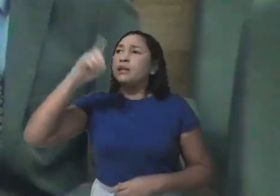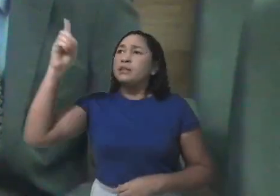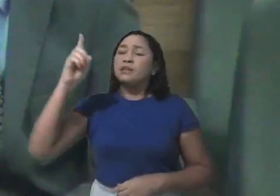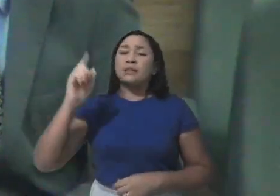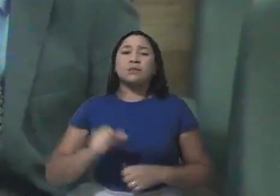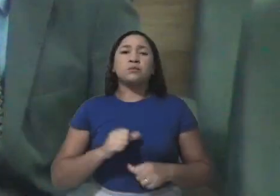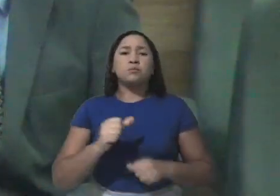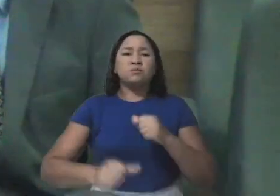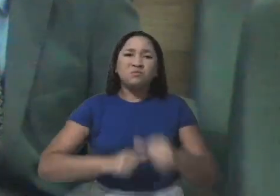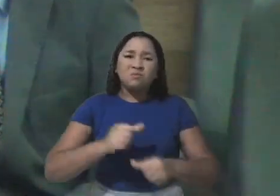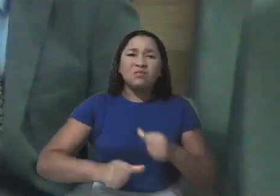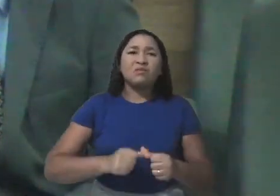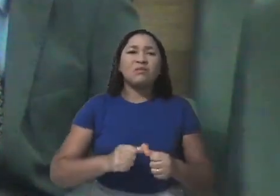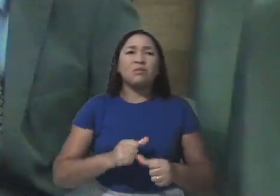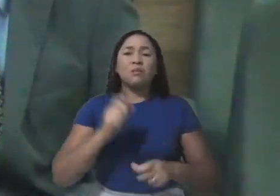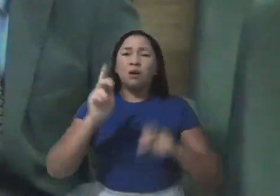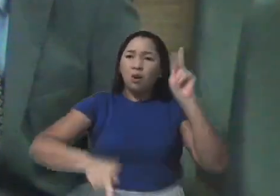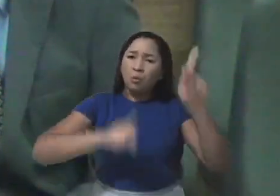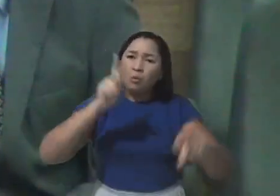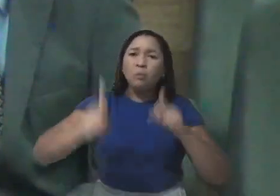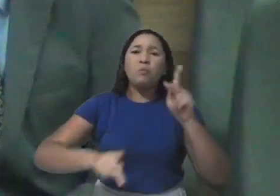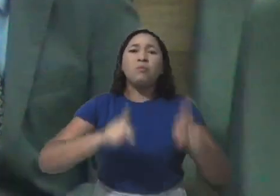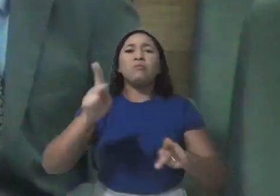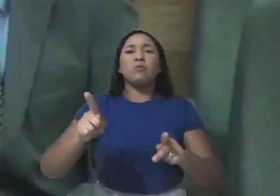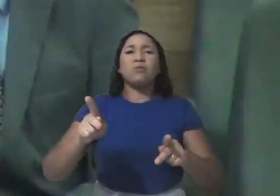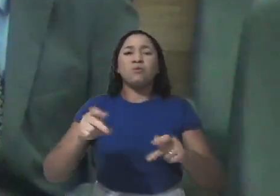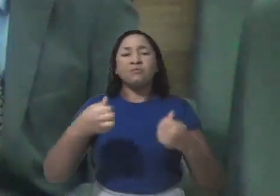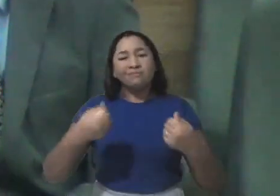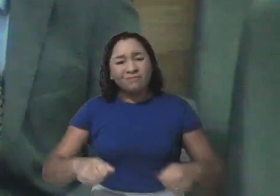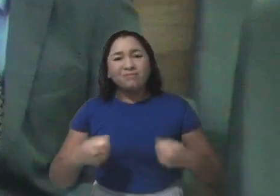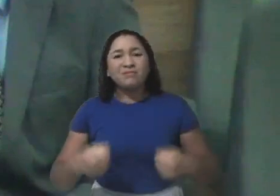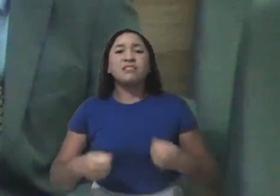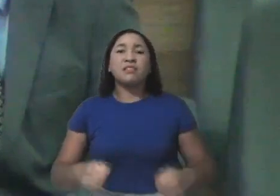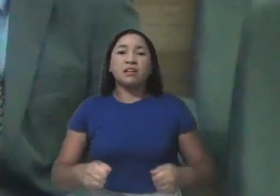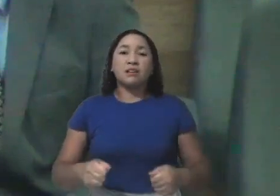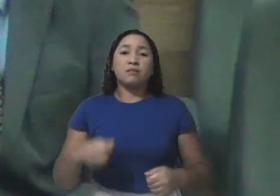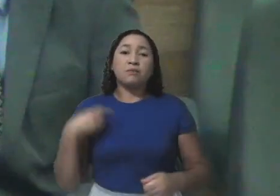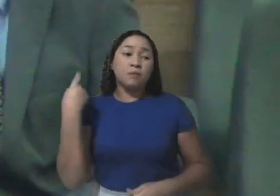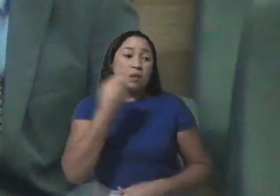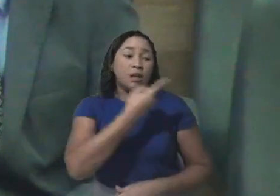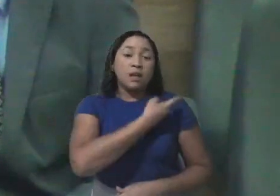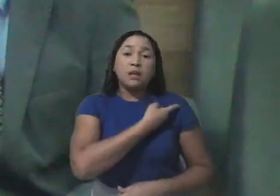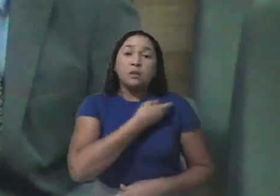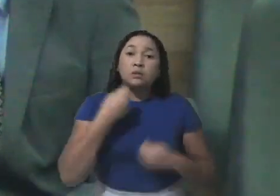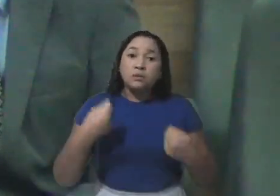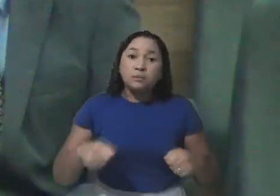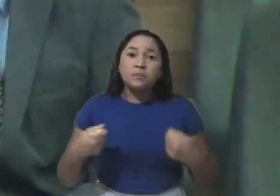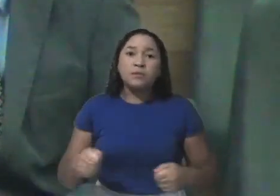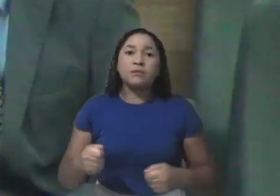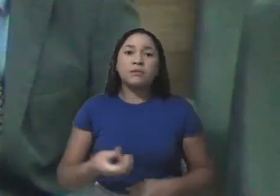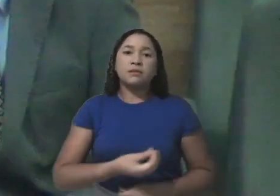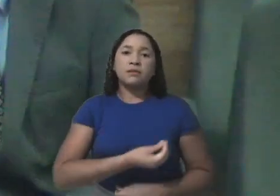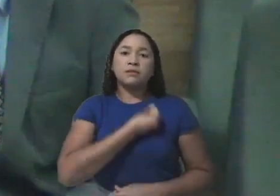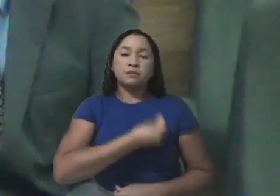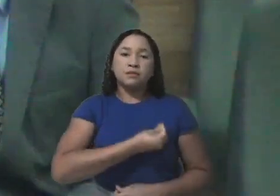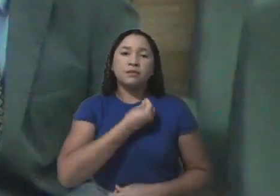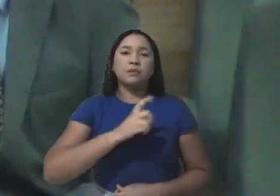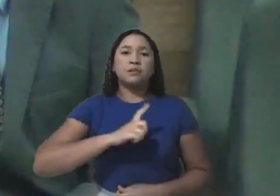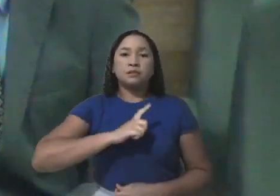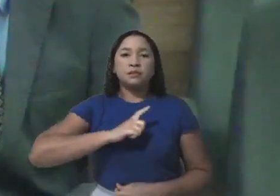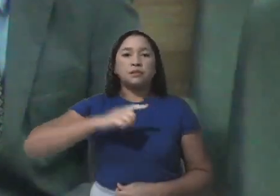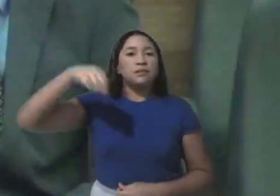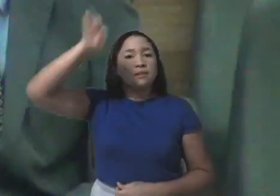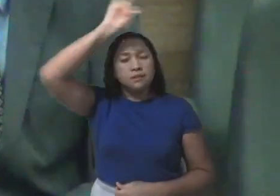diferente. Deus nos deixou esse exemplo, é para nós vivermos em santidade. Sem santidade não há